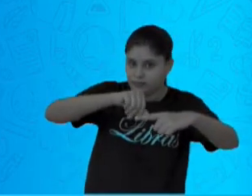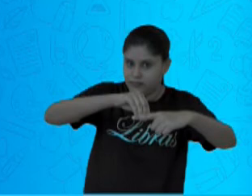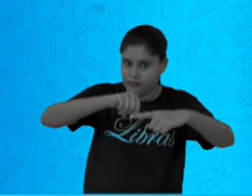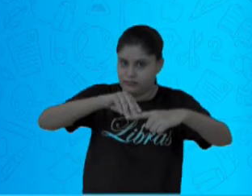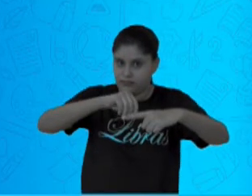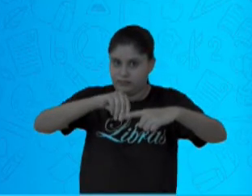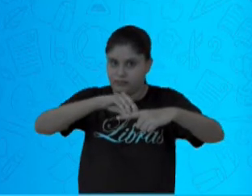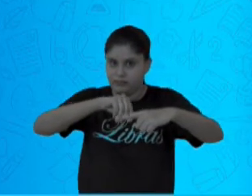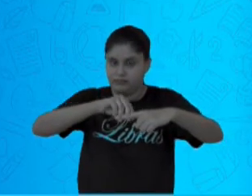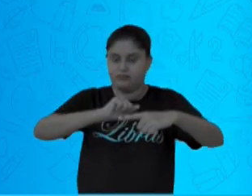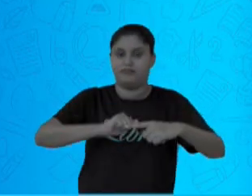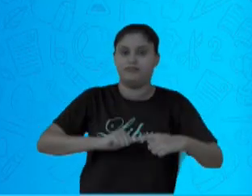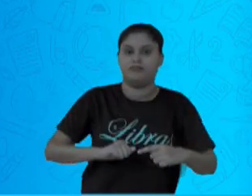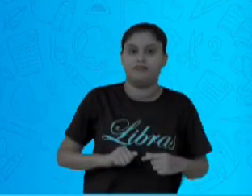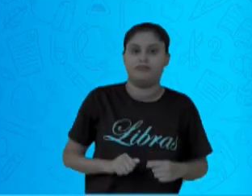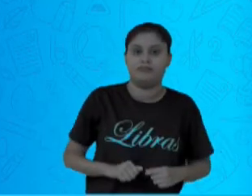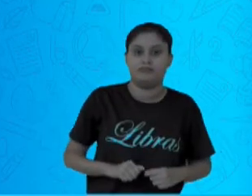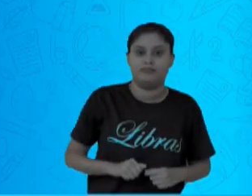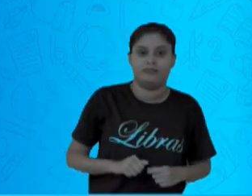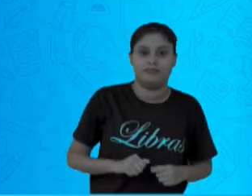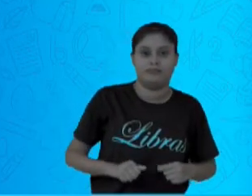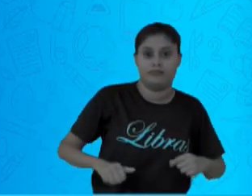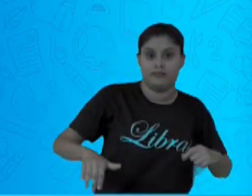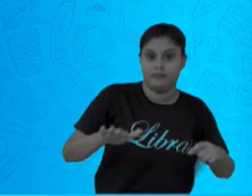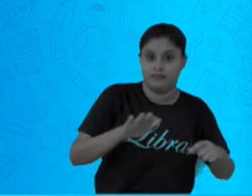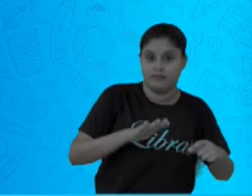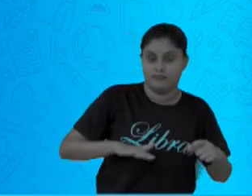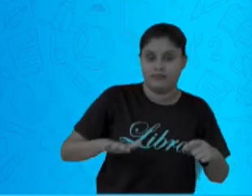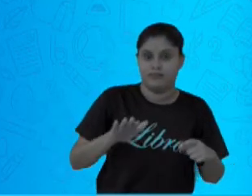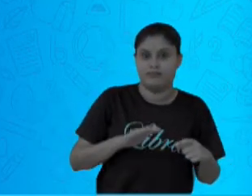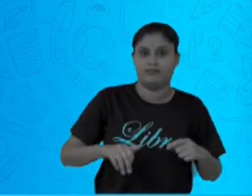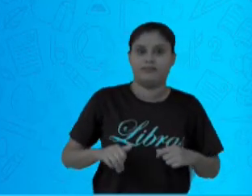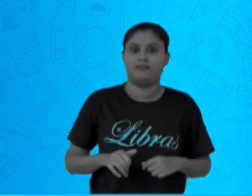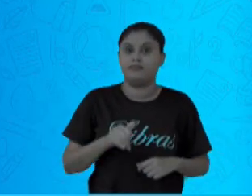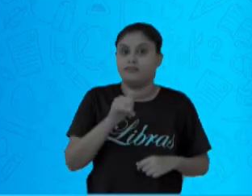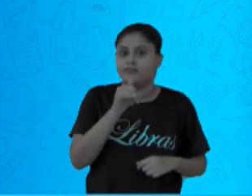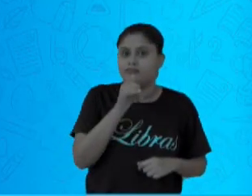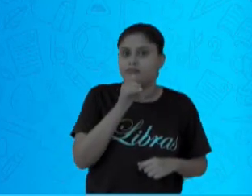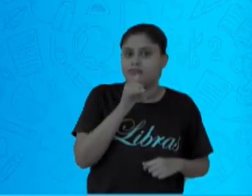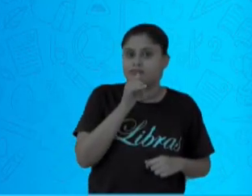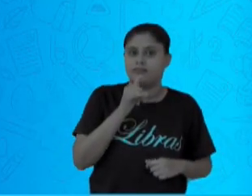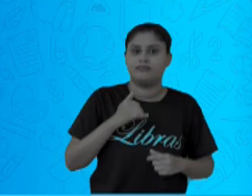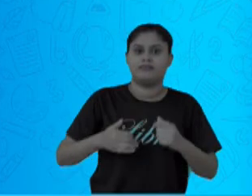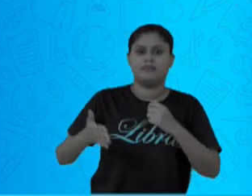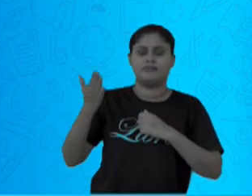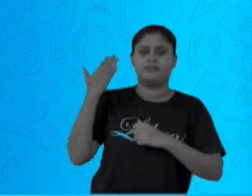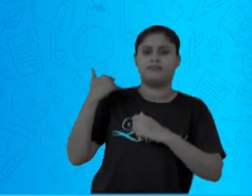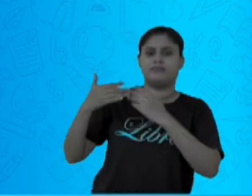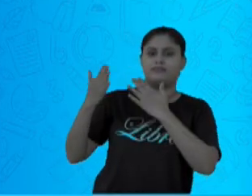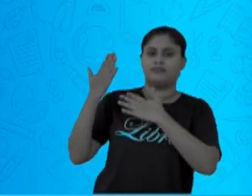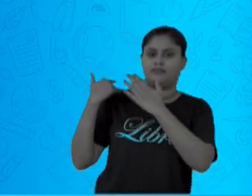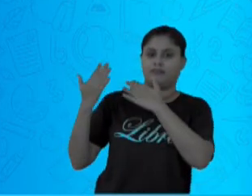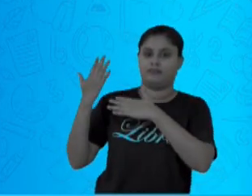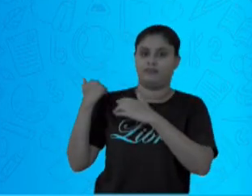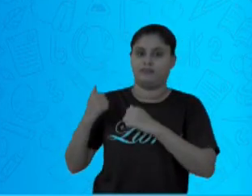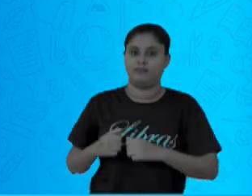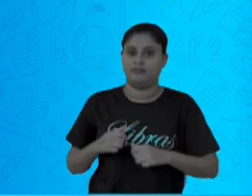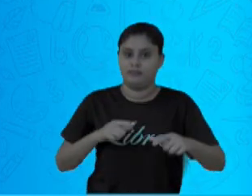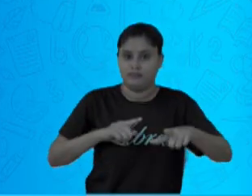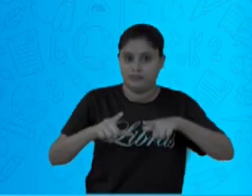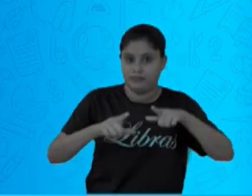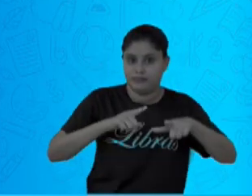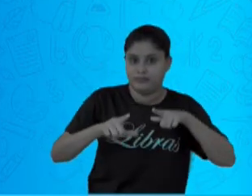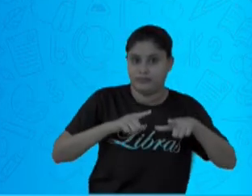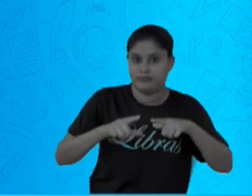que permitem a melhoria das condições de produção no campo. Por exemplo, há alguns anos atrás, né, o